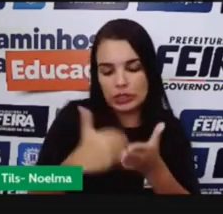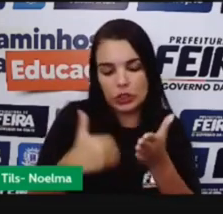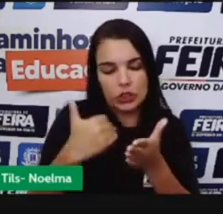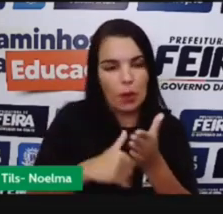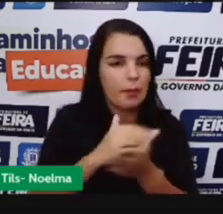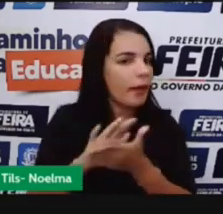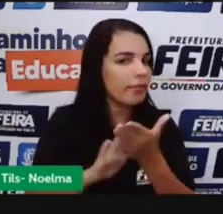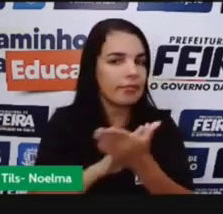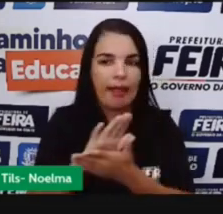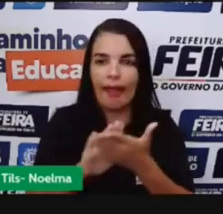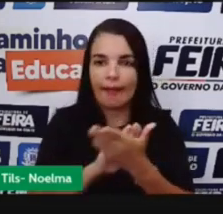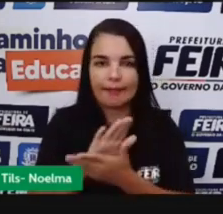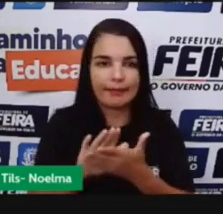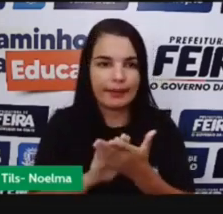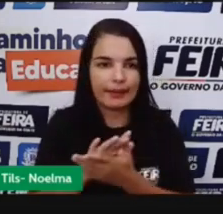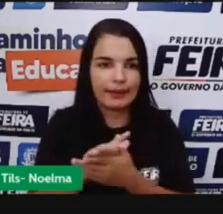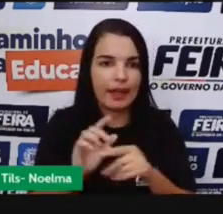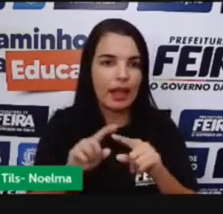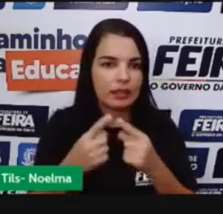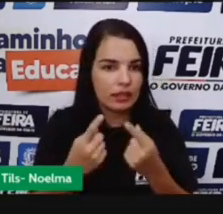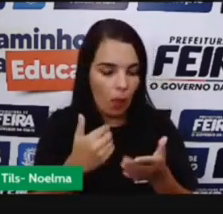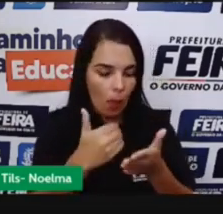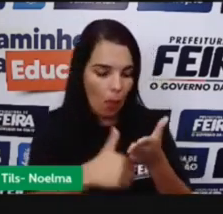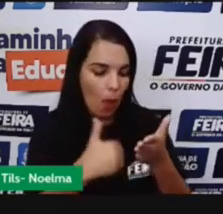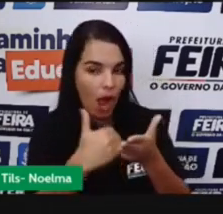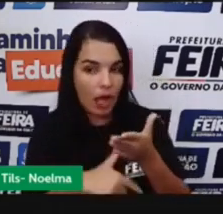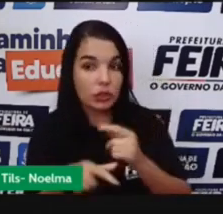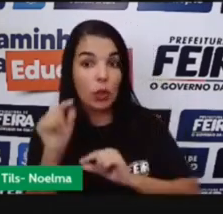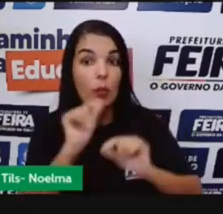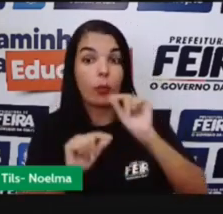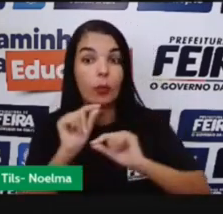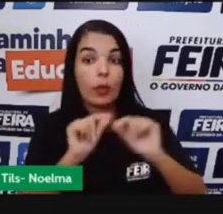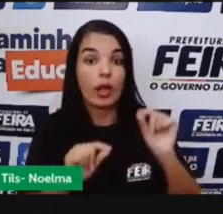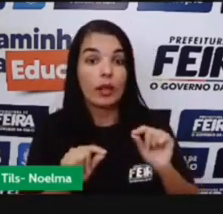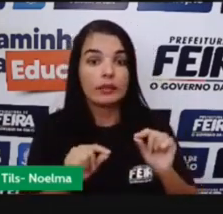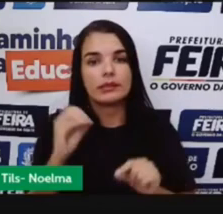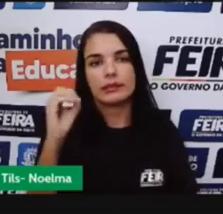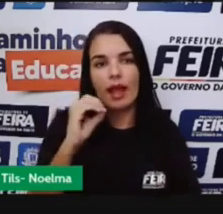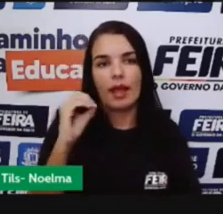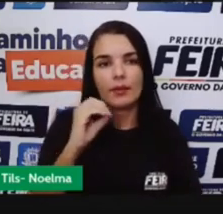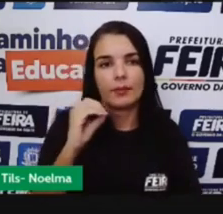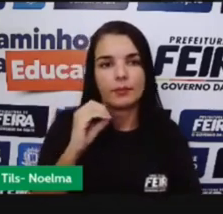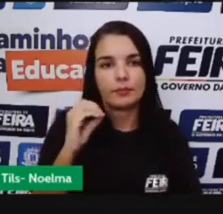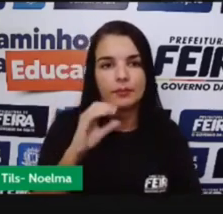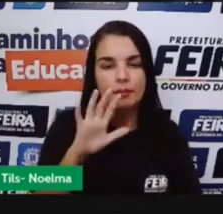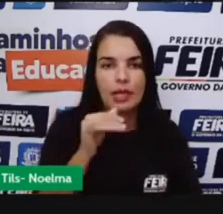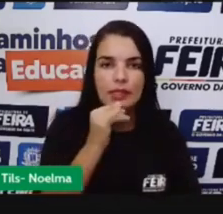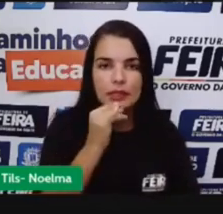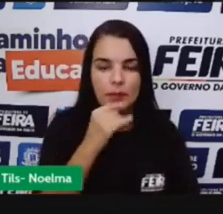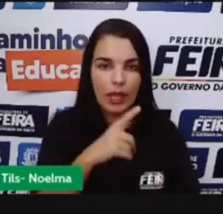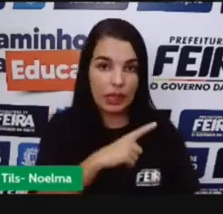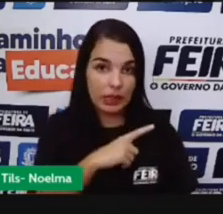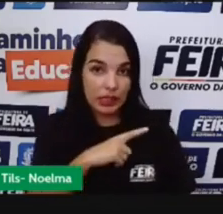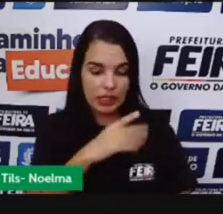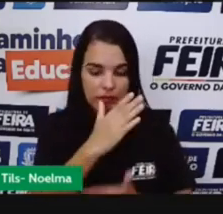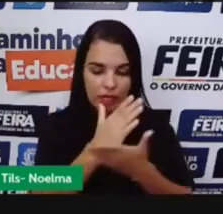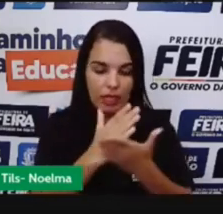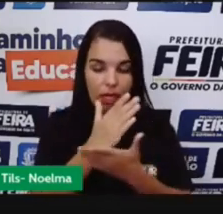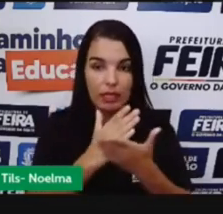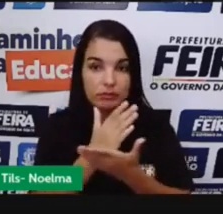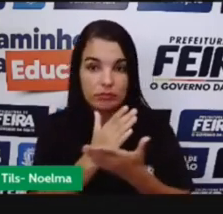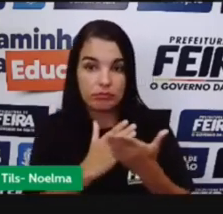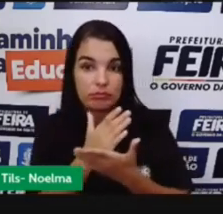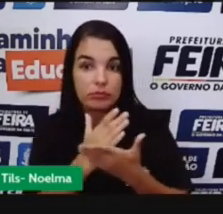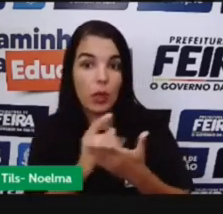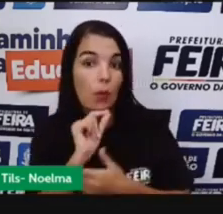nada. Então, a gente poderia dizer que o resto dessa divisão seria zero. Nós temos aqui 14, o